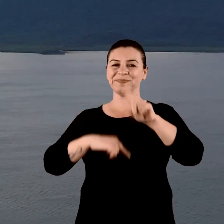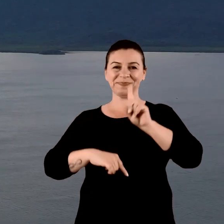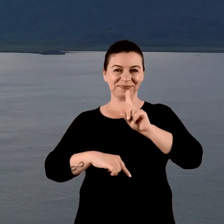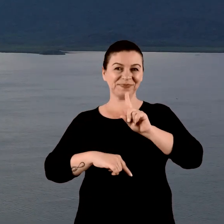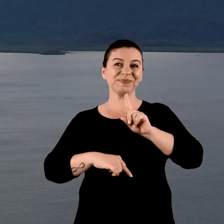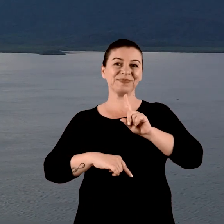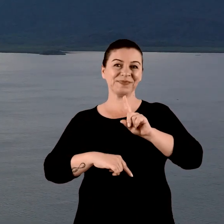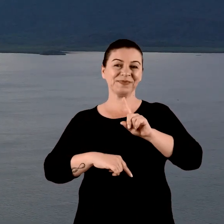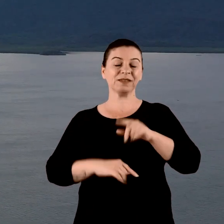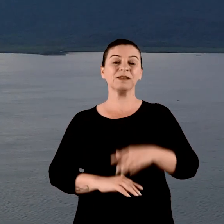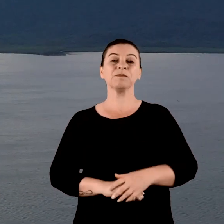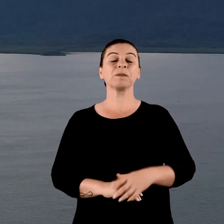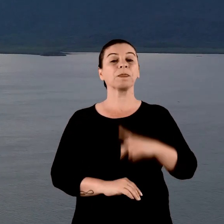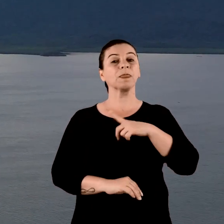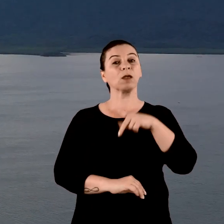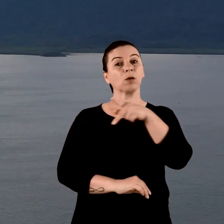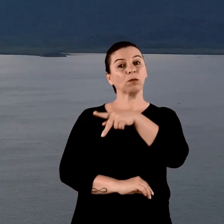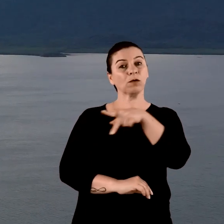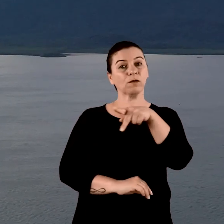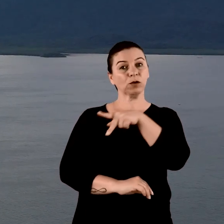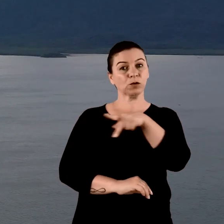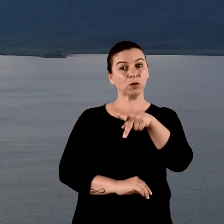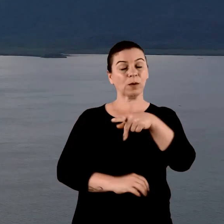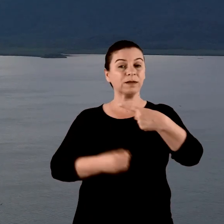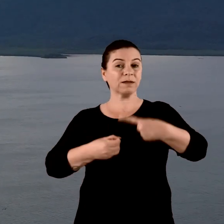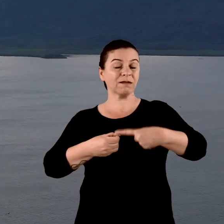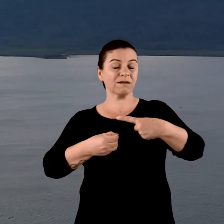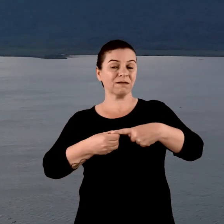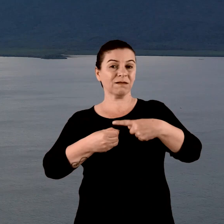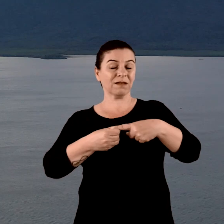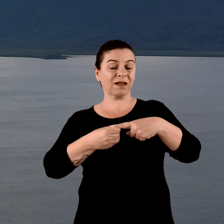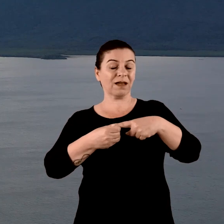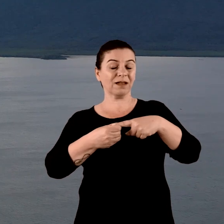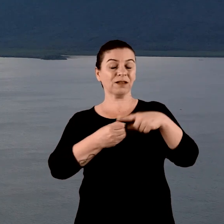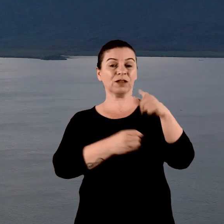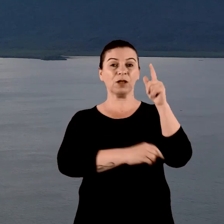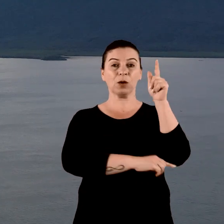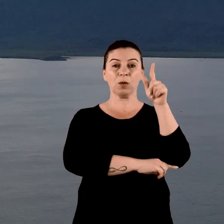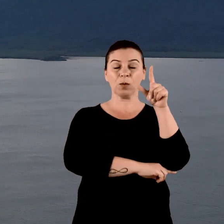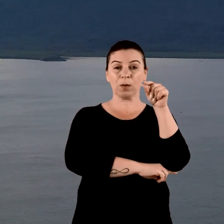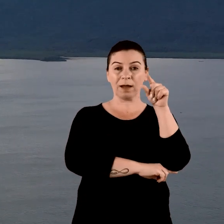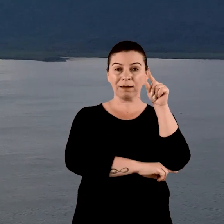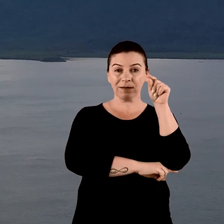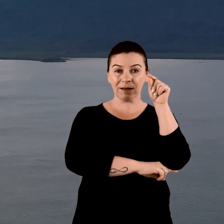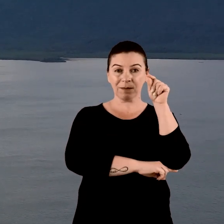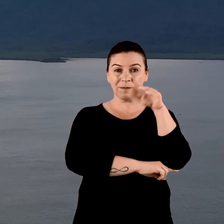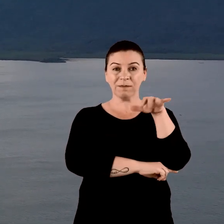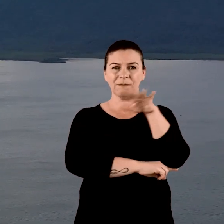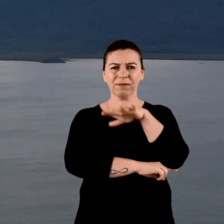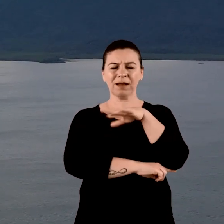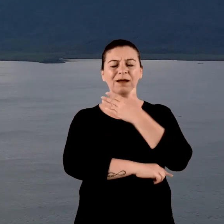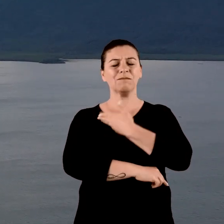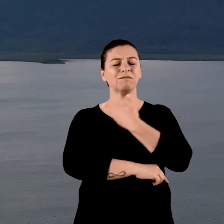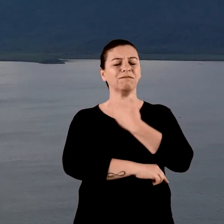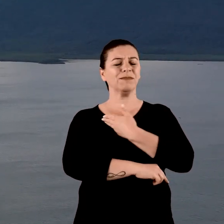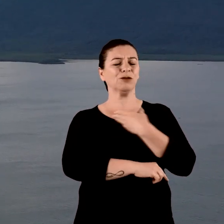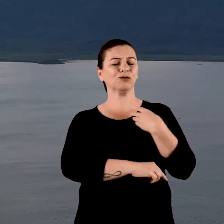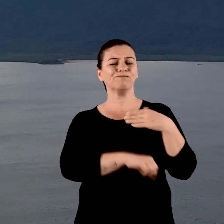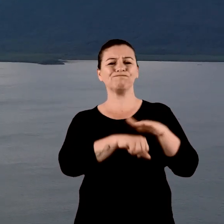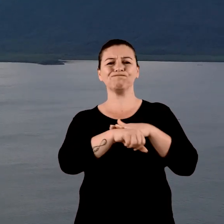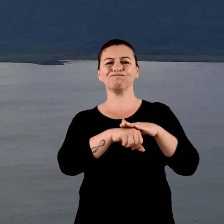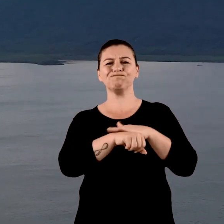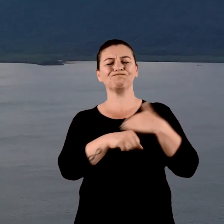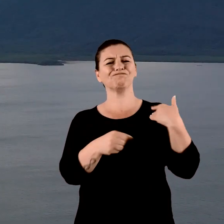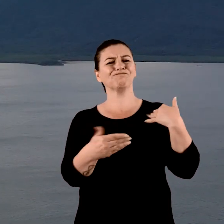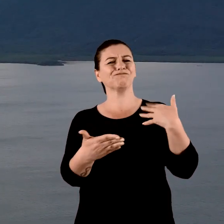inusitadas. O professor de Guaraqueçaba, amigo de longas conversas. Os pescadores, as